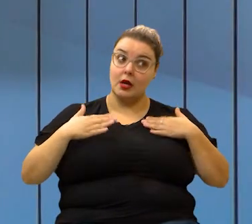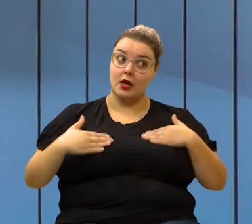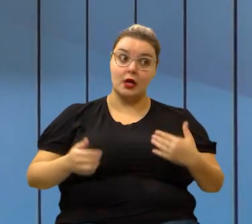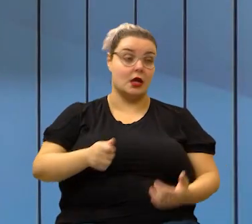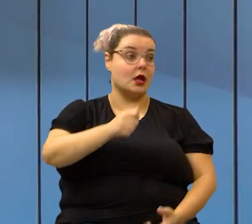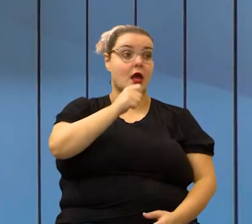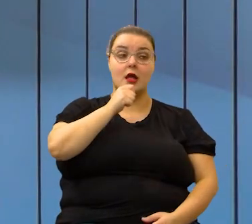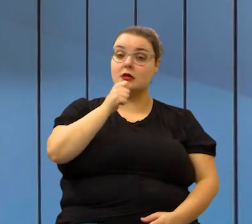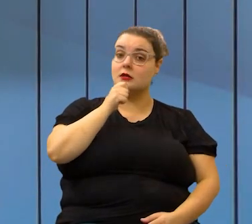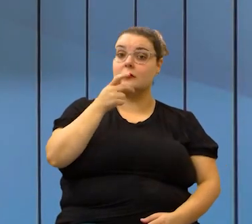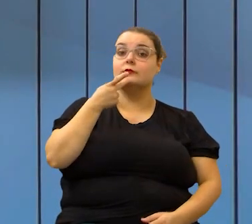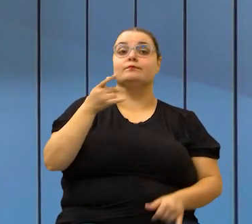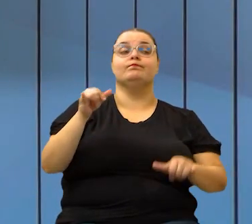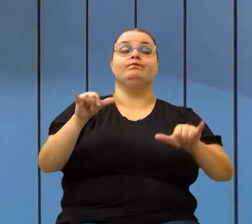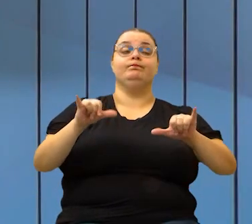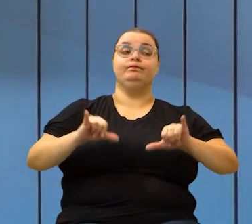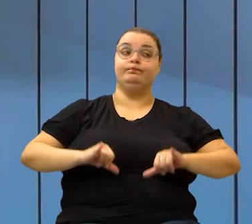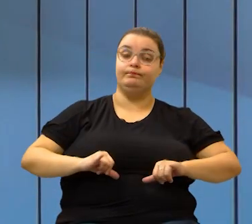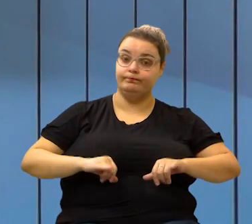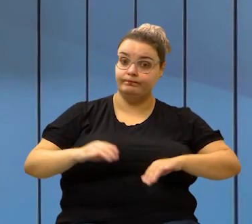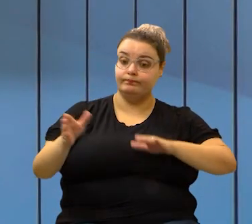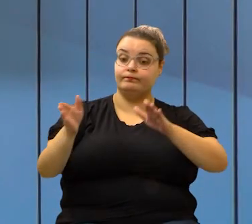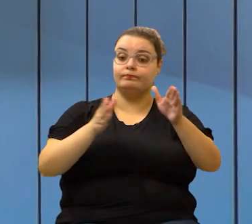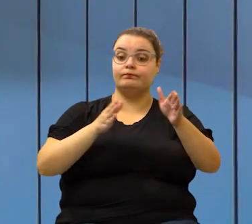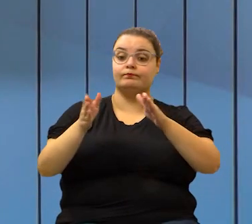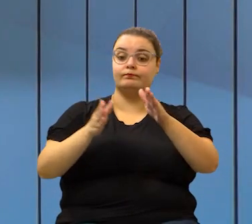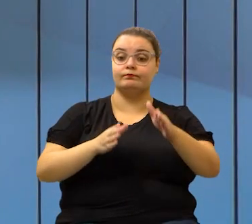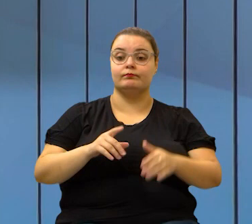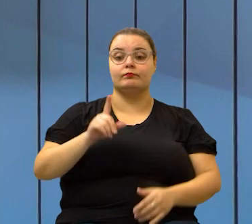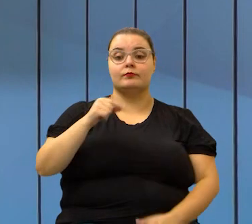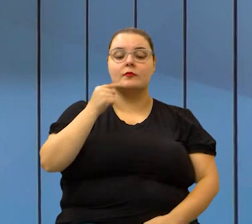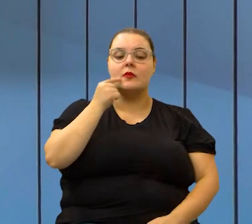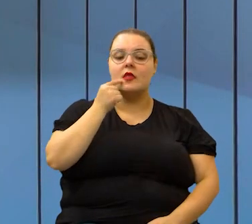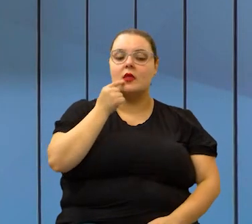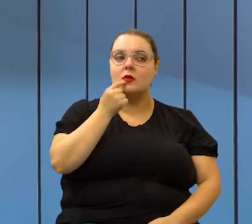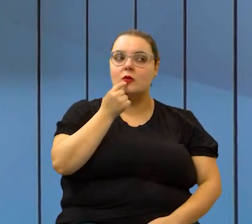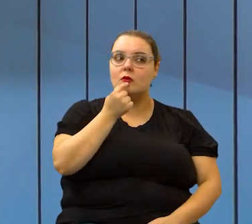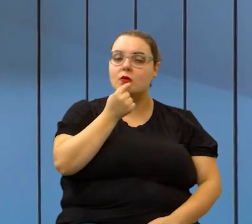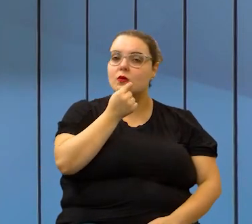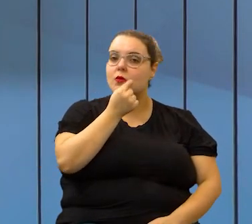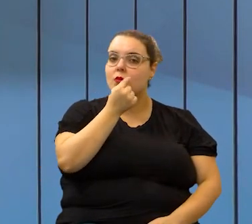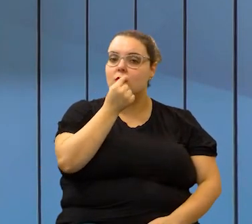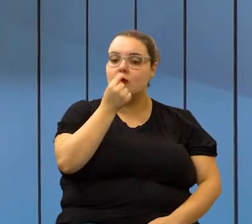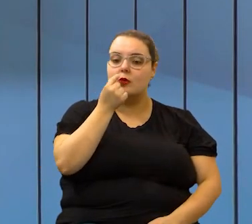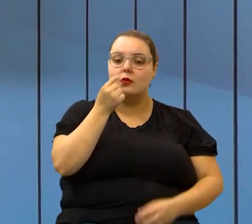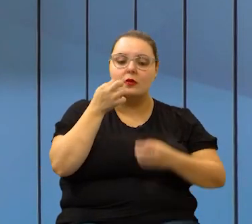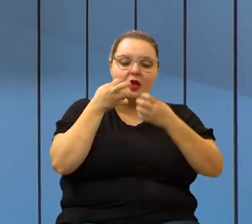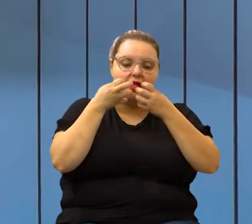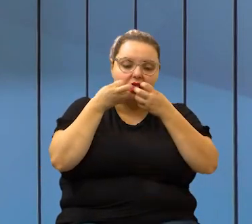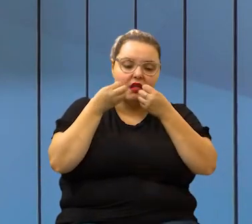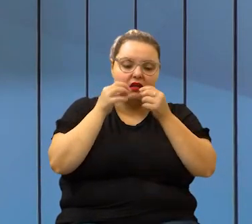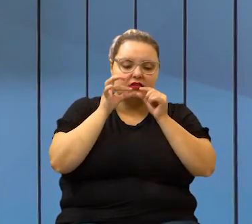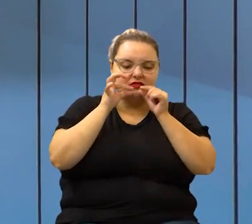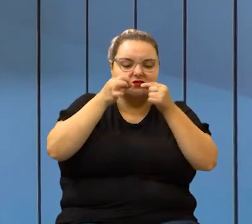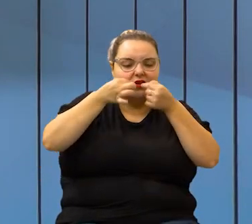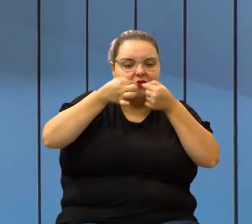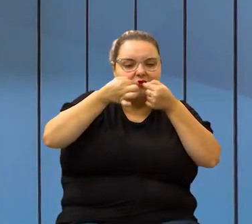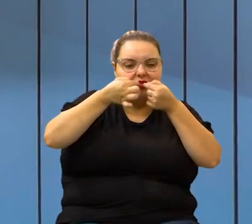ainda não falou que sofre muito nesse período, que são os lábios.